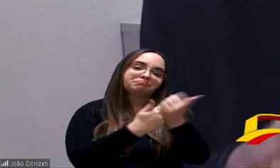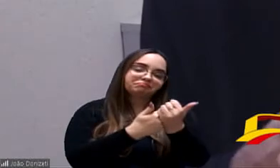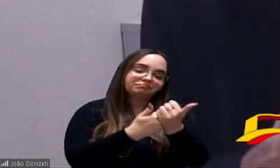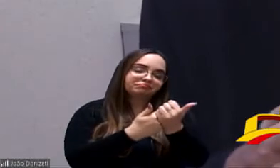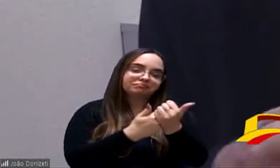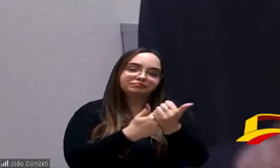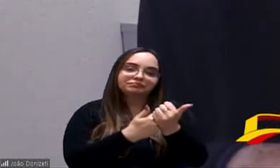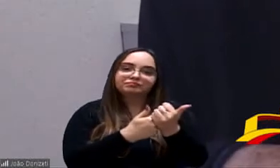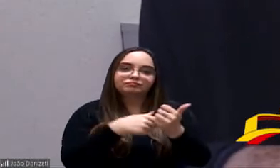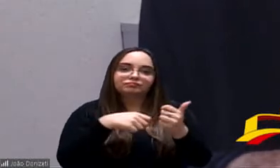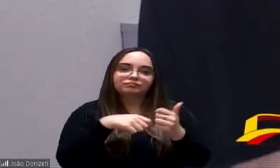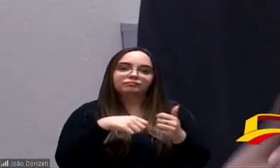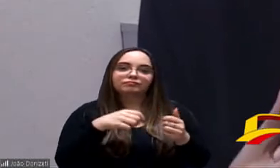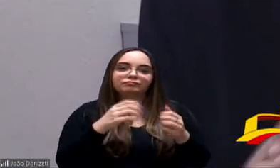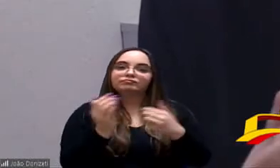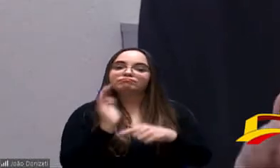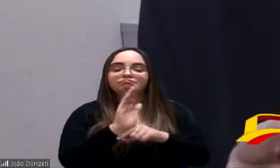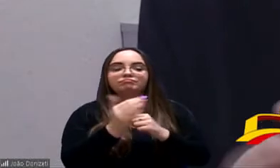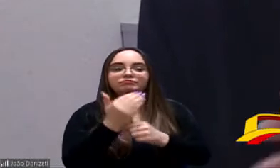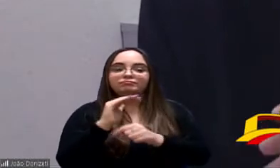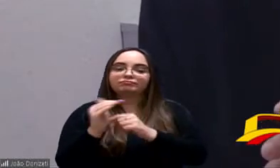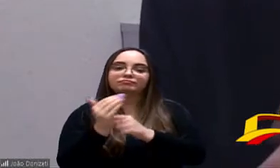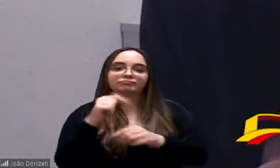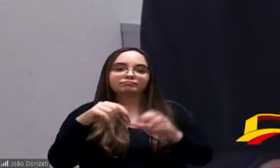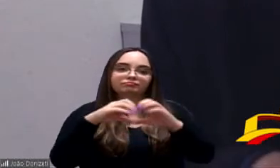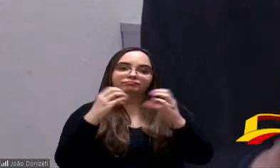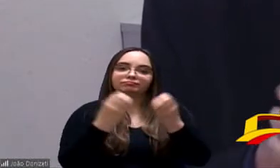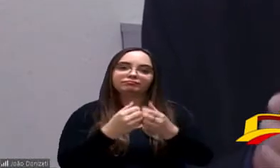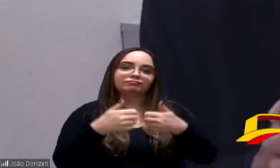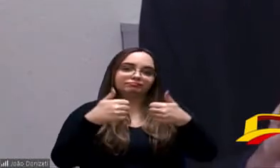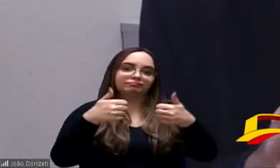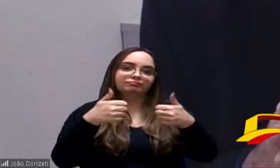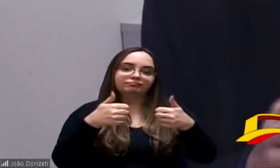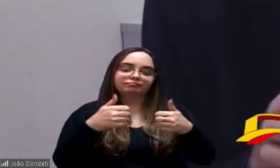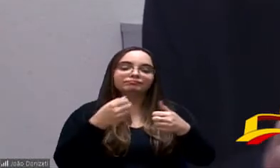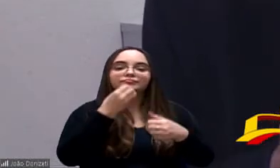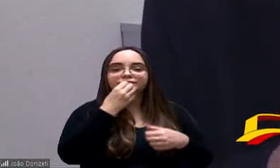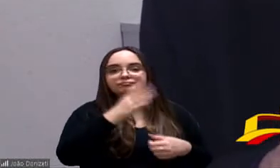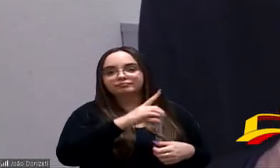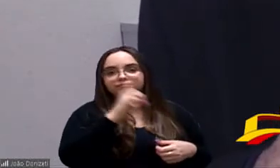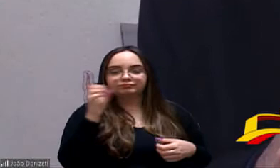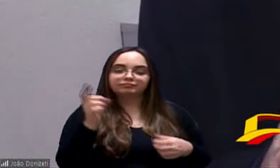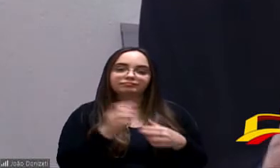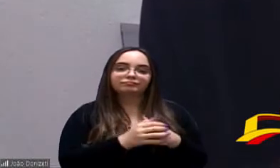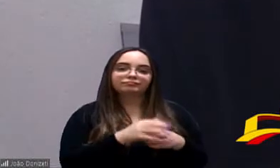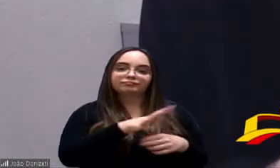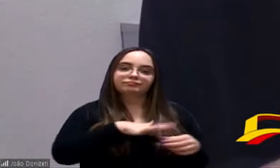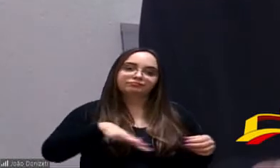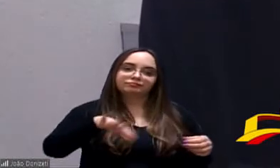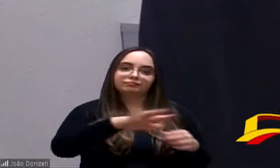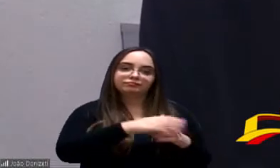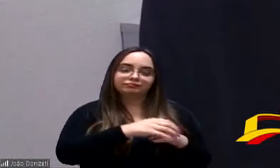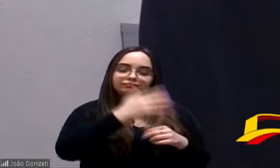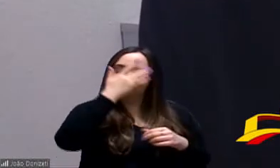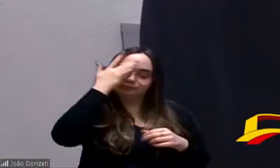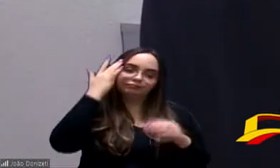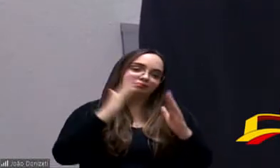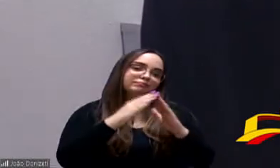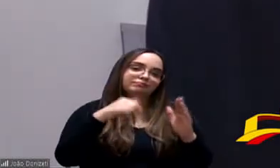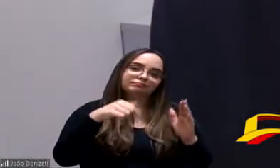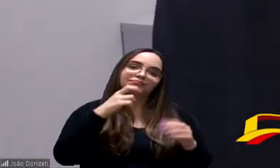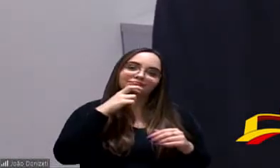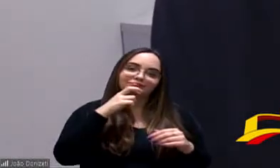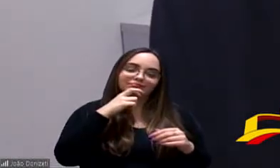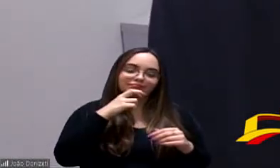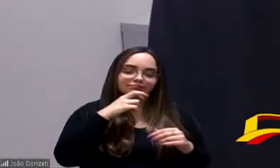aqui para o bom funcionamento dos trabalhos da Câmara Municipal de Sorocaba. Meu bom dia a todas as sorocabanas e sorocabanos que